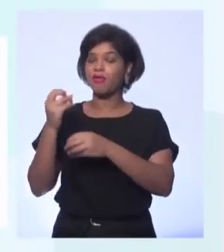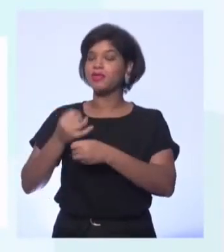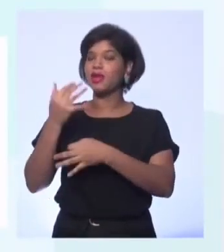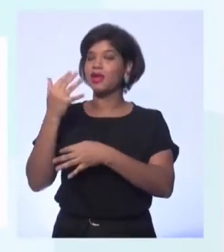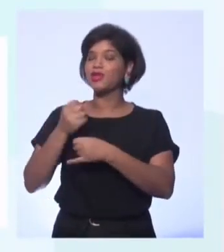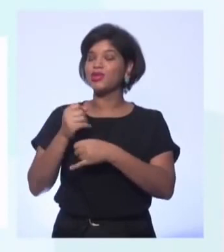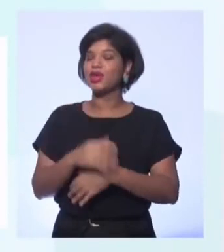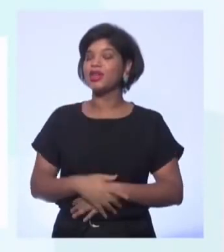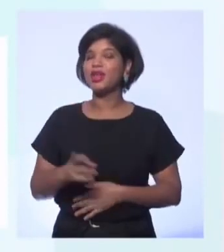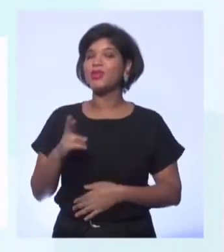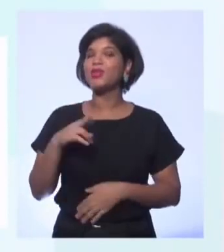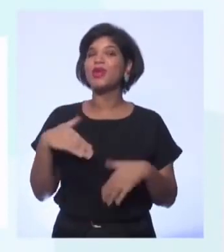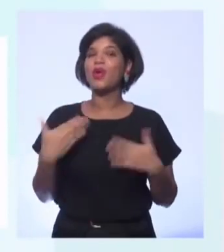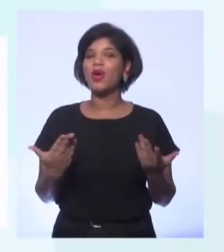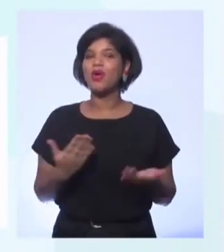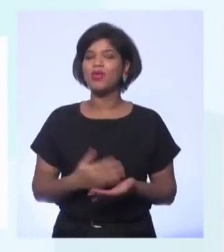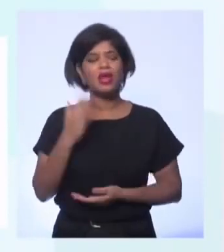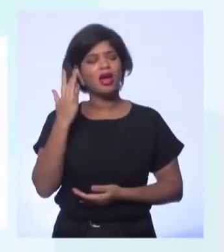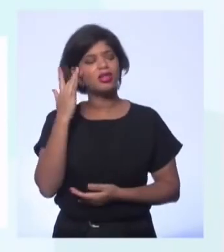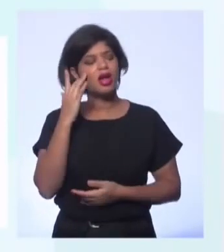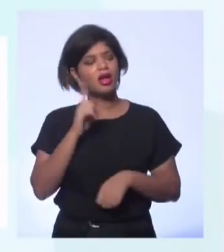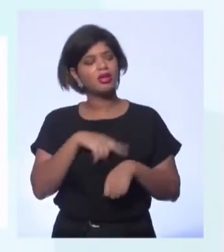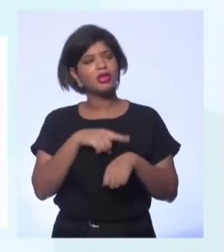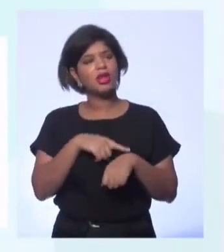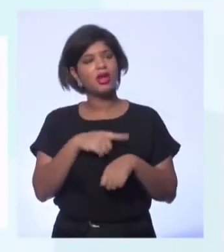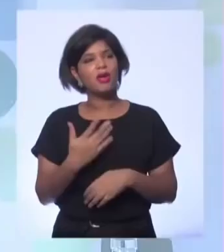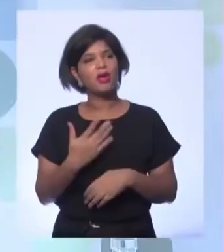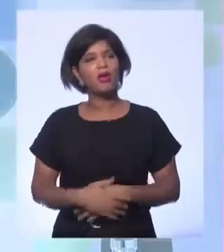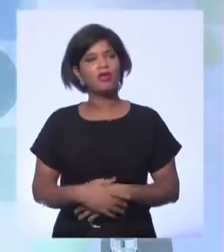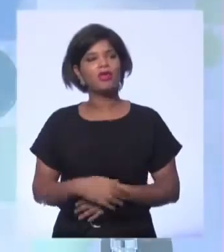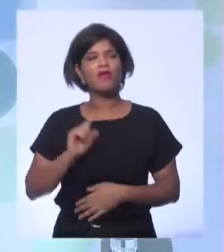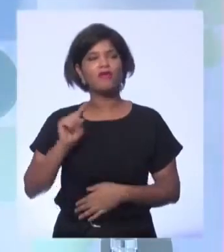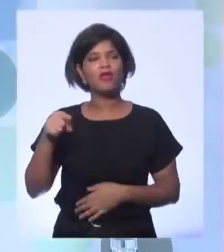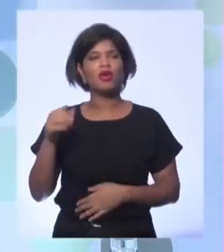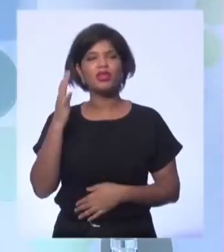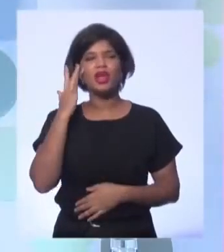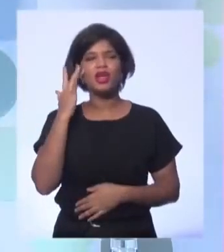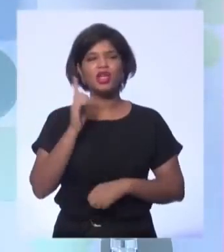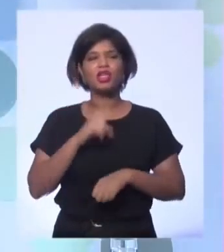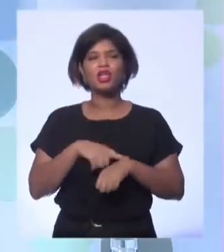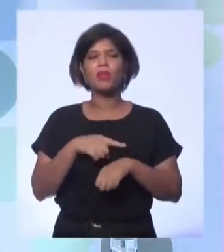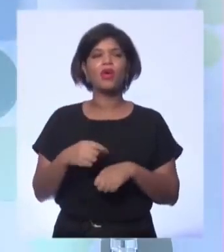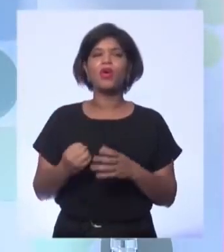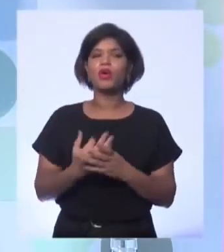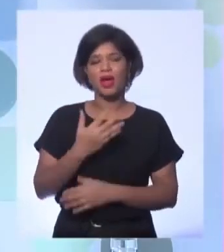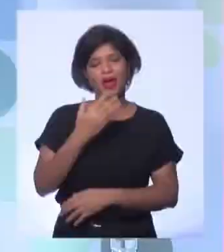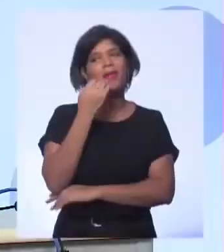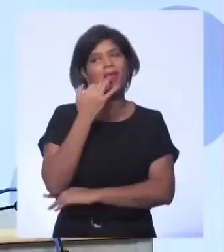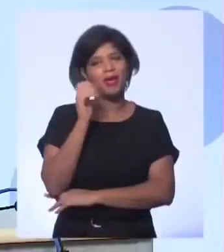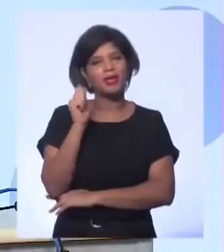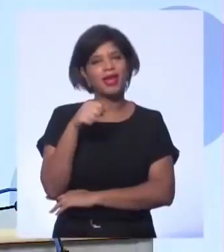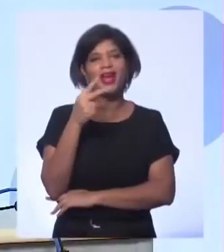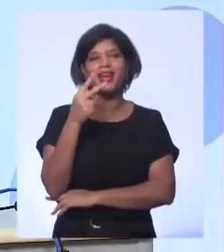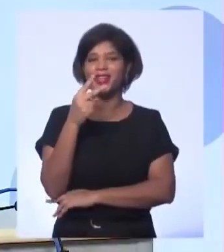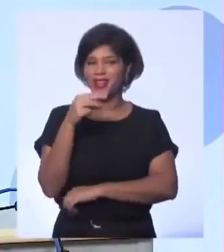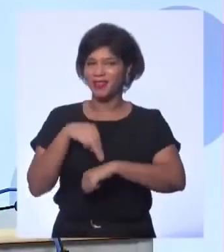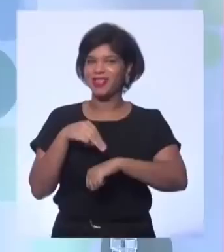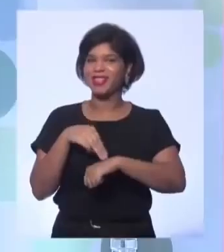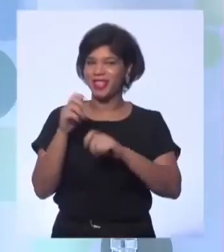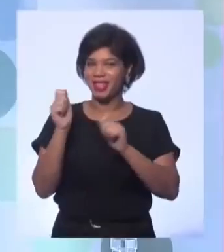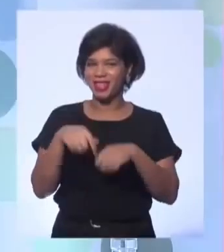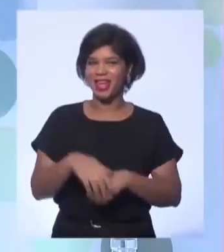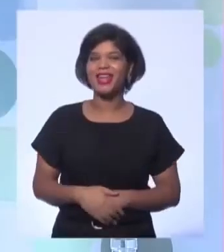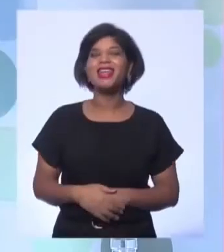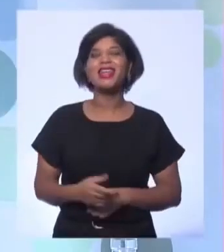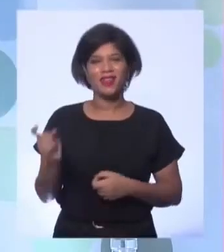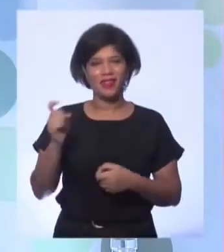dessa razão, tá bom? Professora Inês, essa conta aí vai dar um número com vírgula? Quanto tempo você vai dar para ele? Seja boazinha. 2 minutos. Ok,